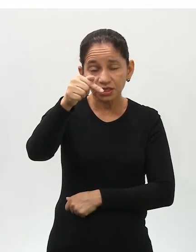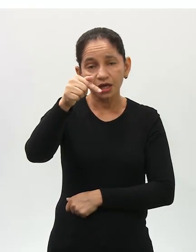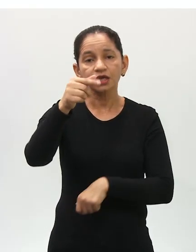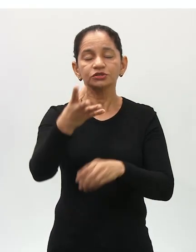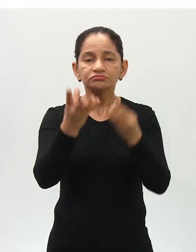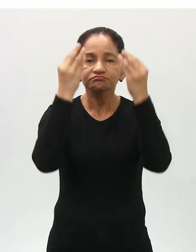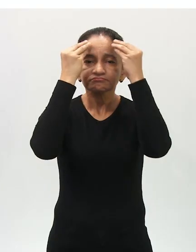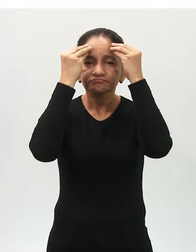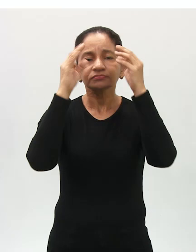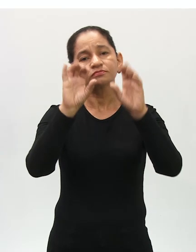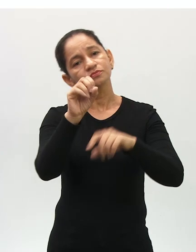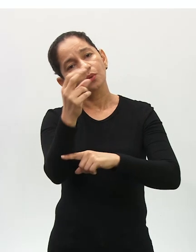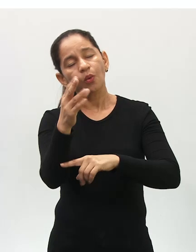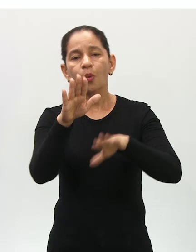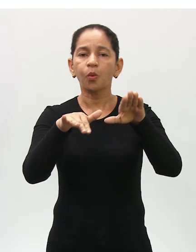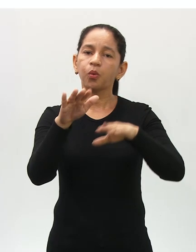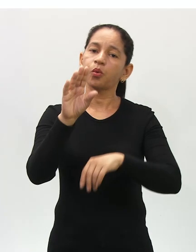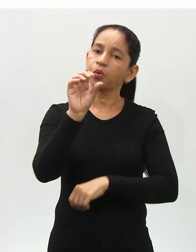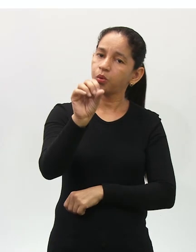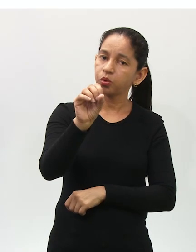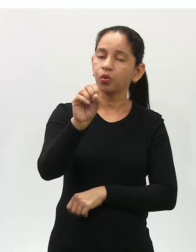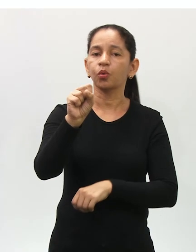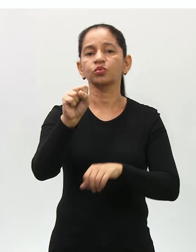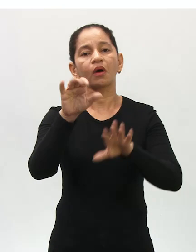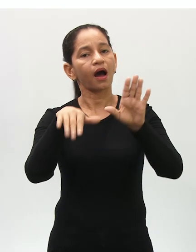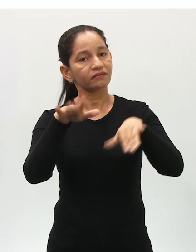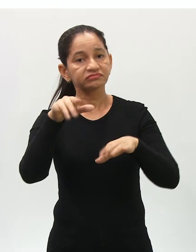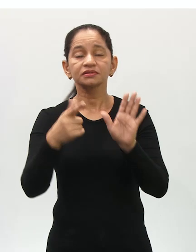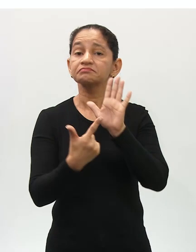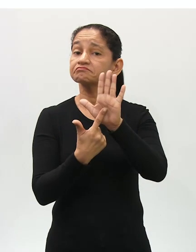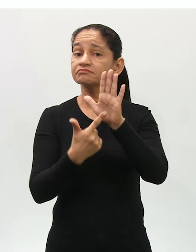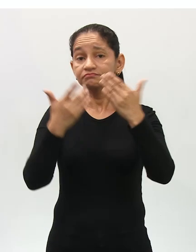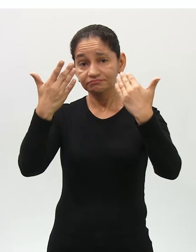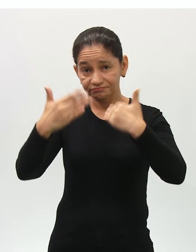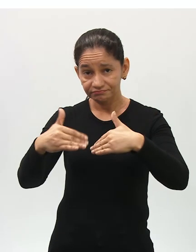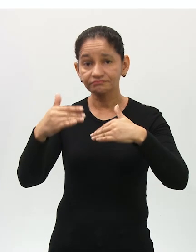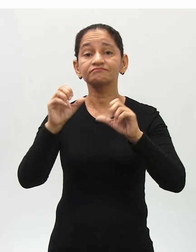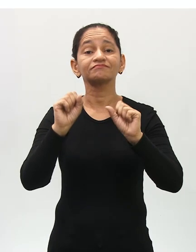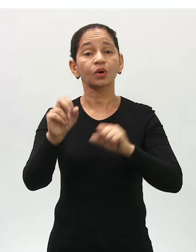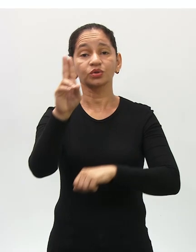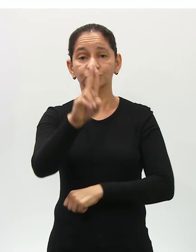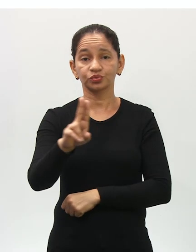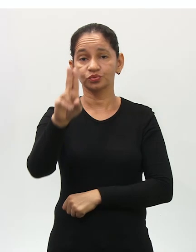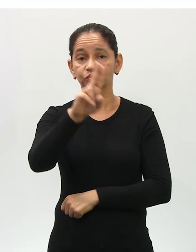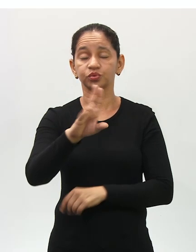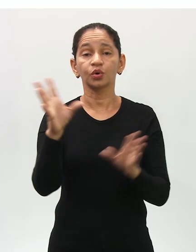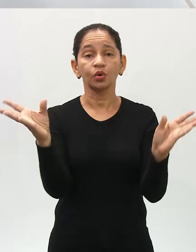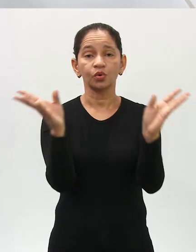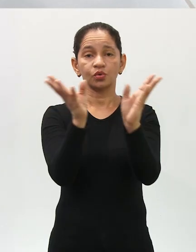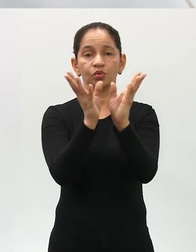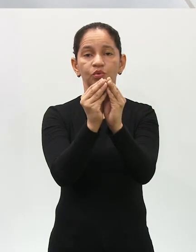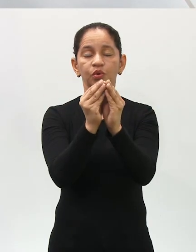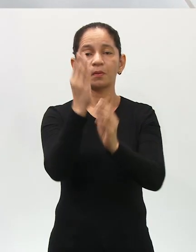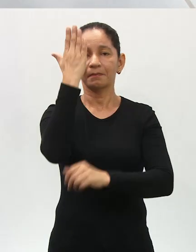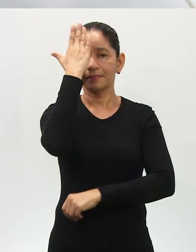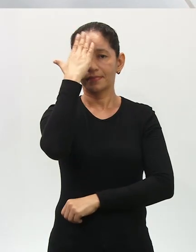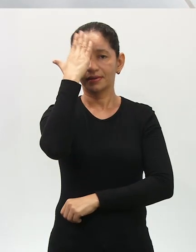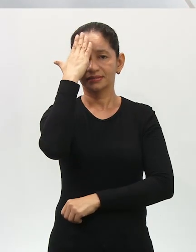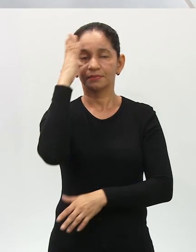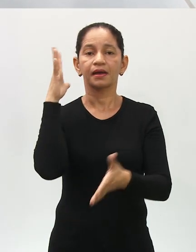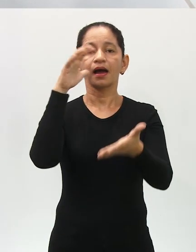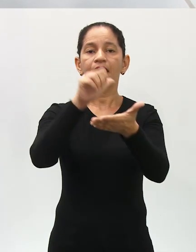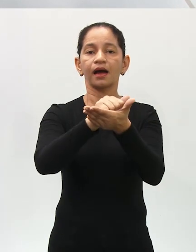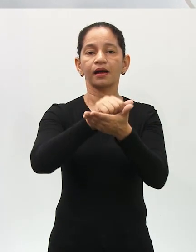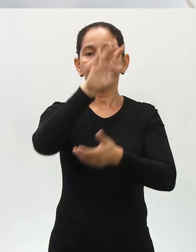pegar essas numerações, tá? Que elas aparecem, e a numeração serve para a consolidação